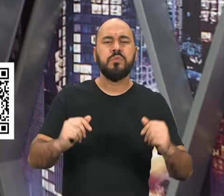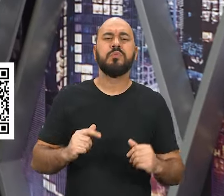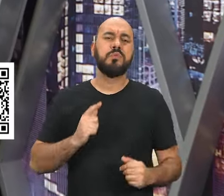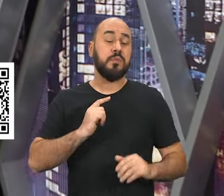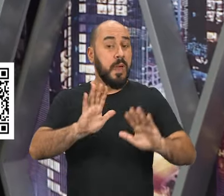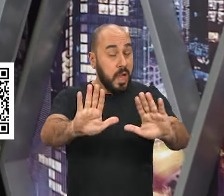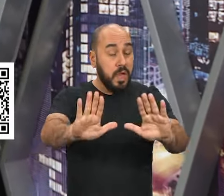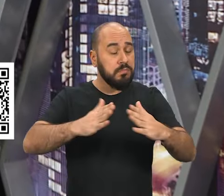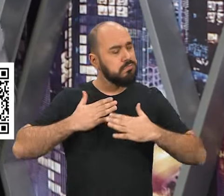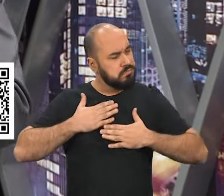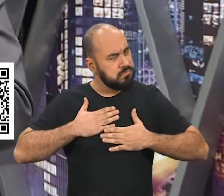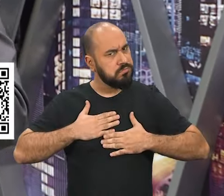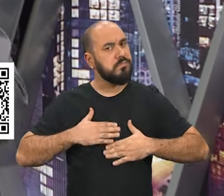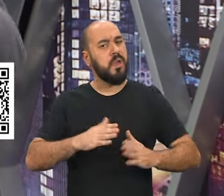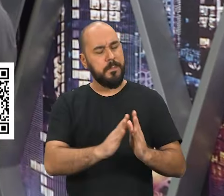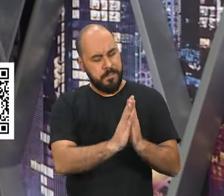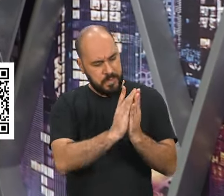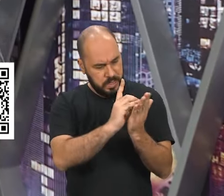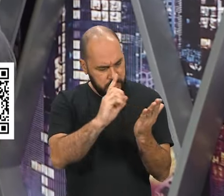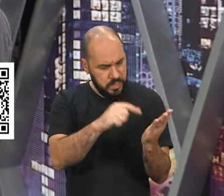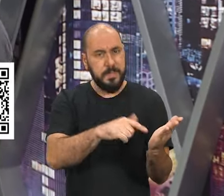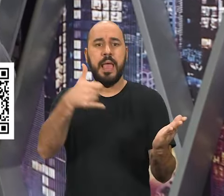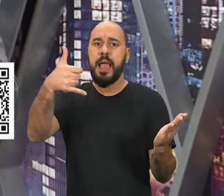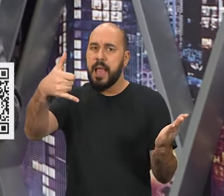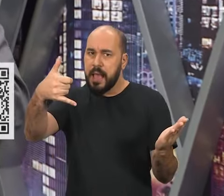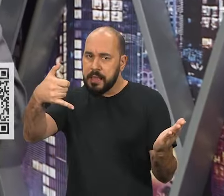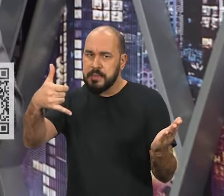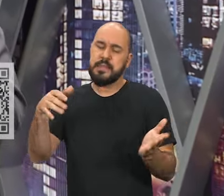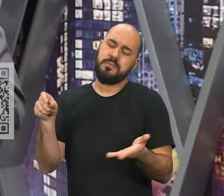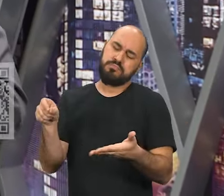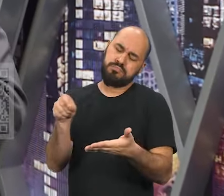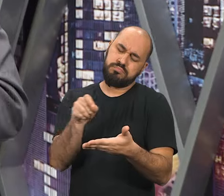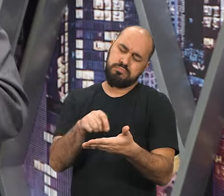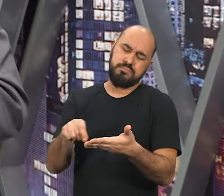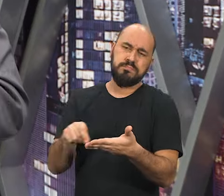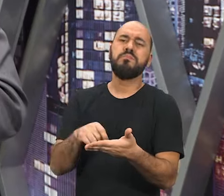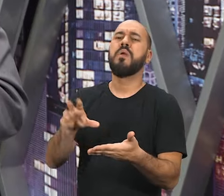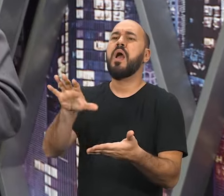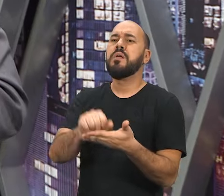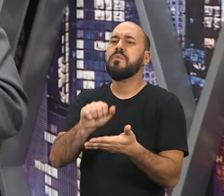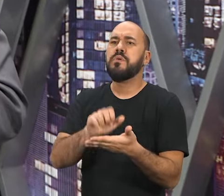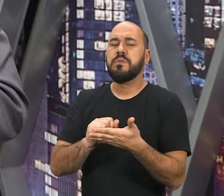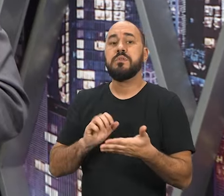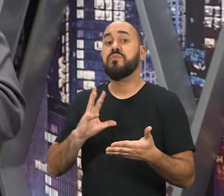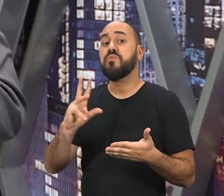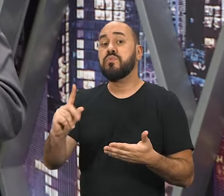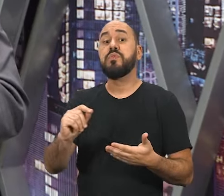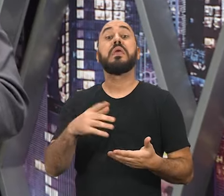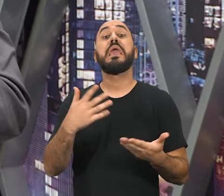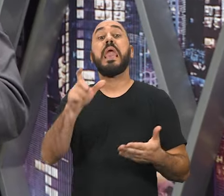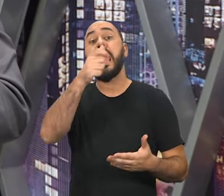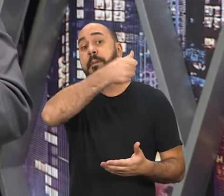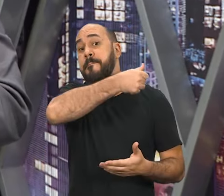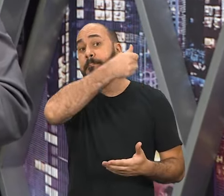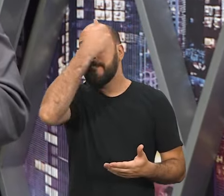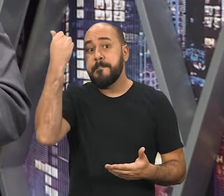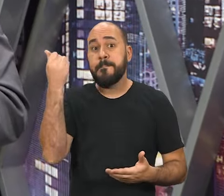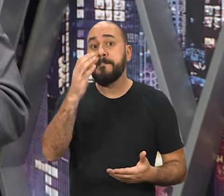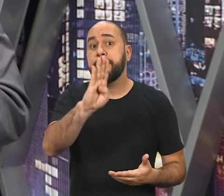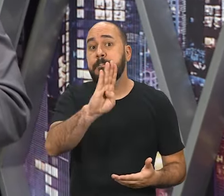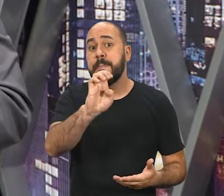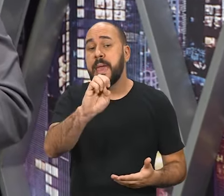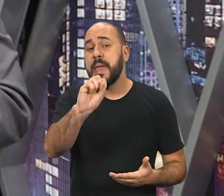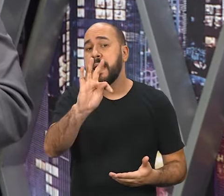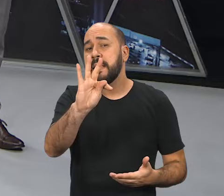tranquilo, tranquila, pega a sua Bíblia, pegue uma caneta, pegue um caderno e vamos saber quem é essa besta e o que a Bíblia fala sobre